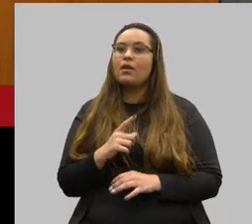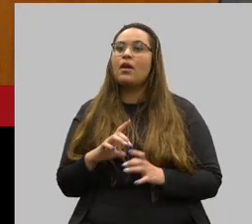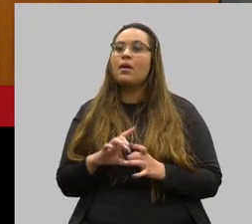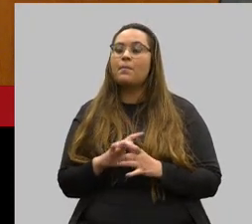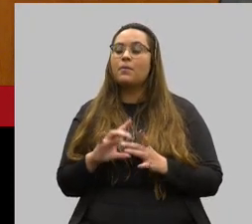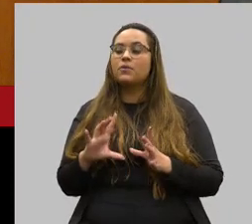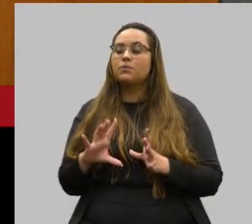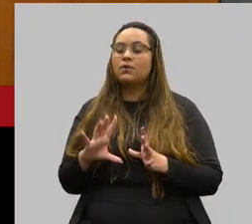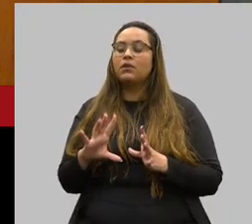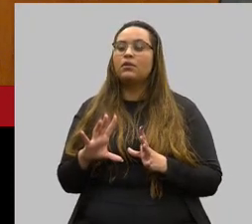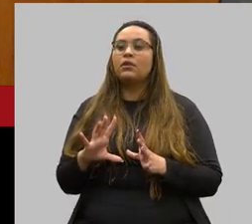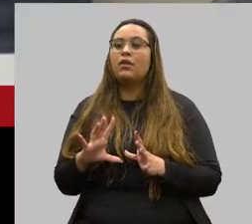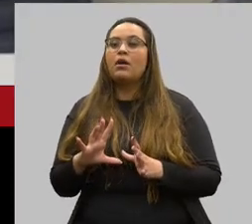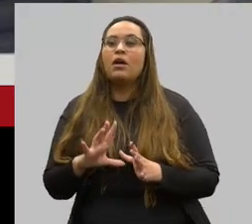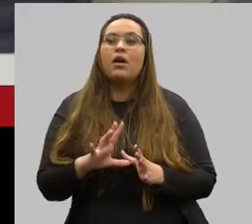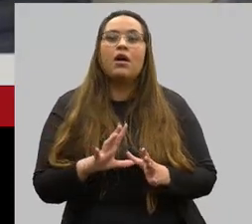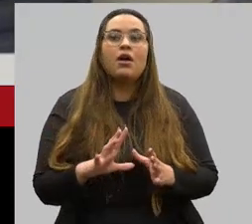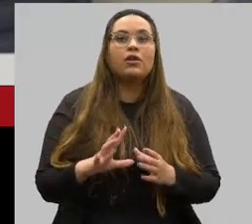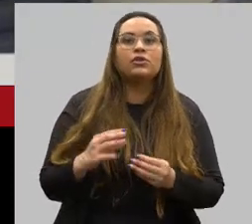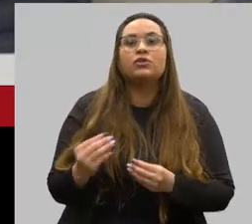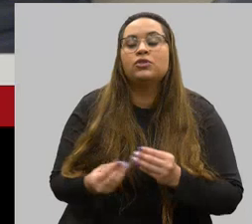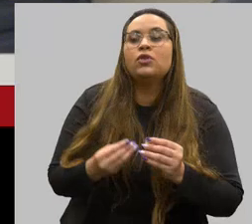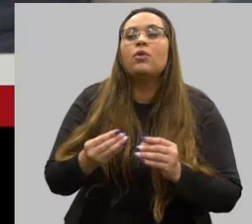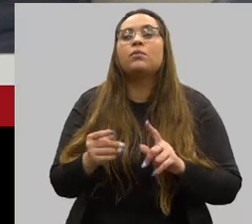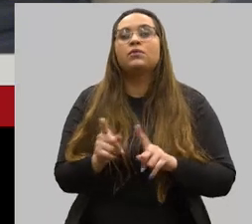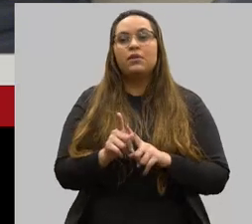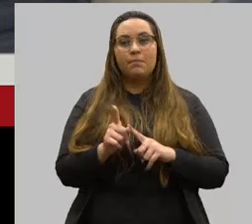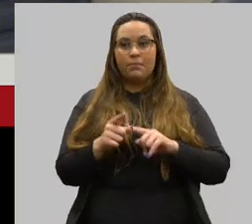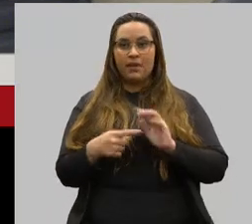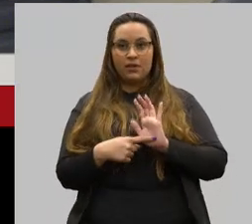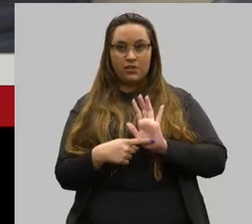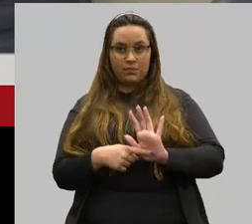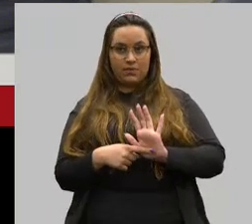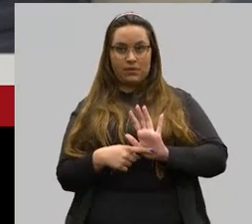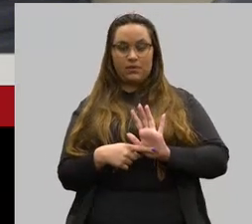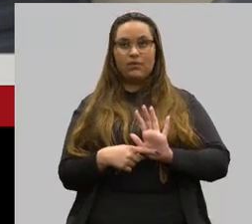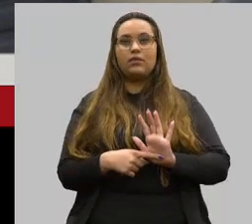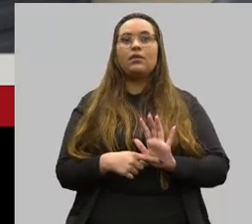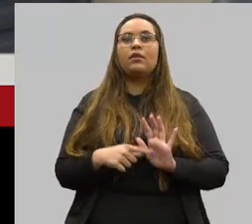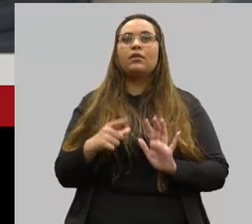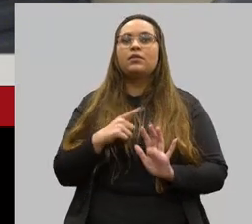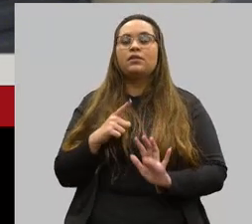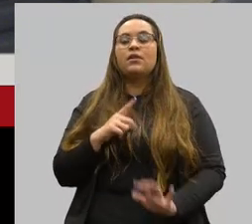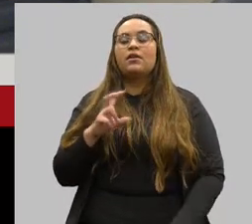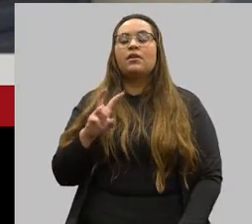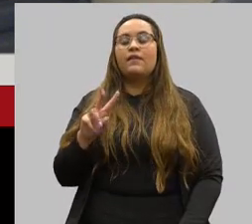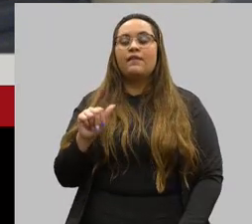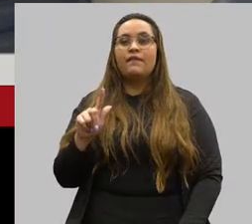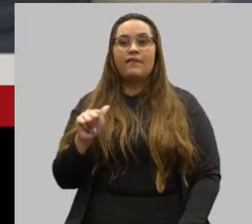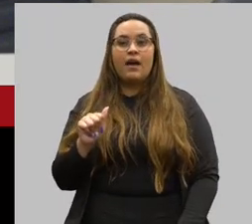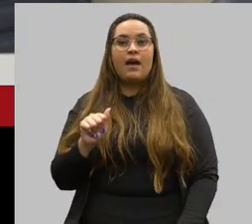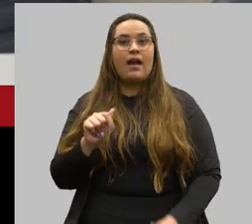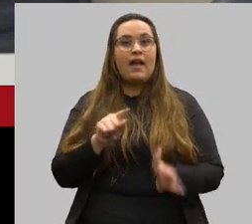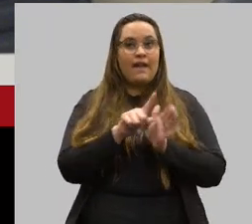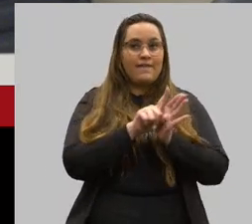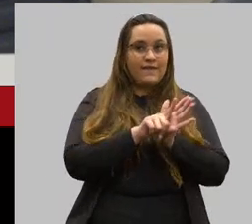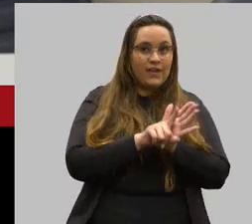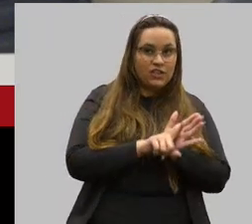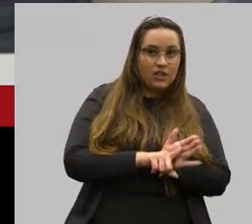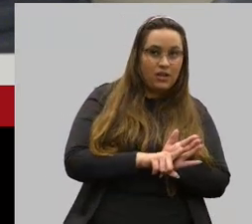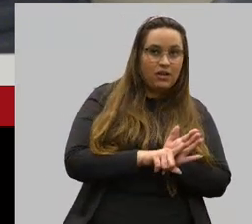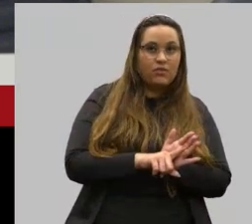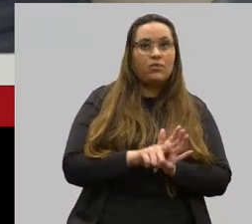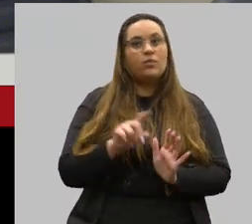eh dentro desse número 154 e eh termos abertura de vagas para investigador ou para ou para escrivão